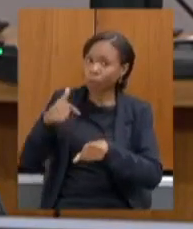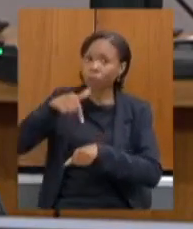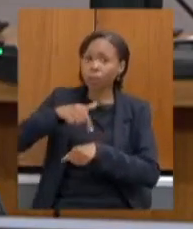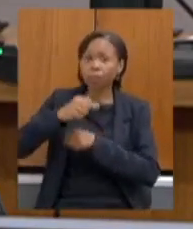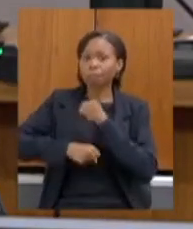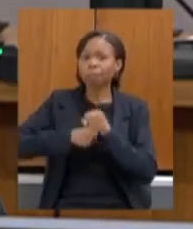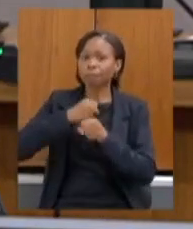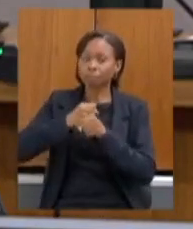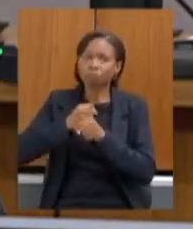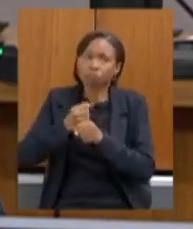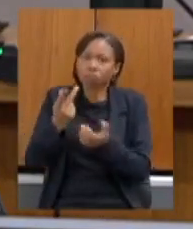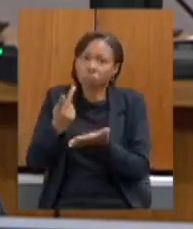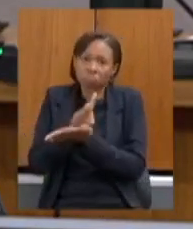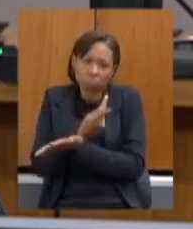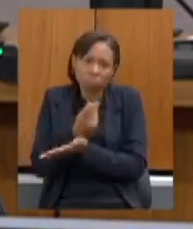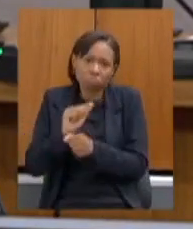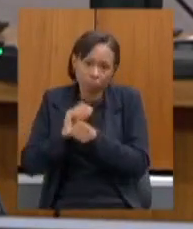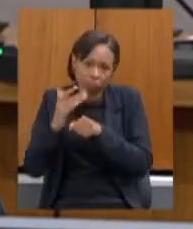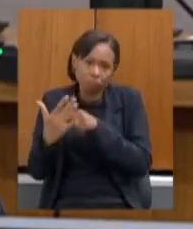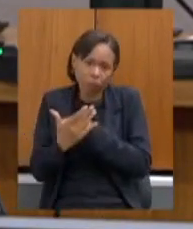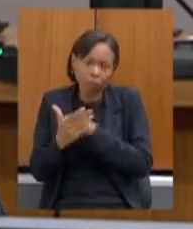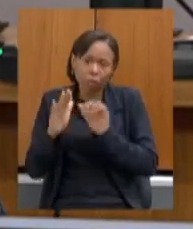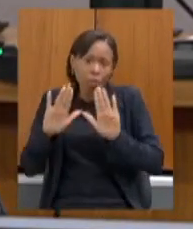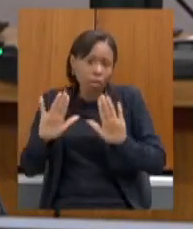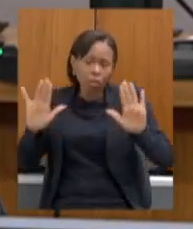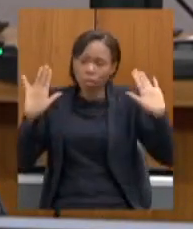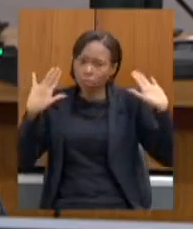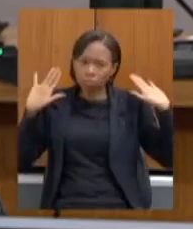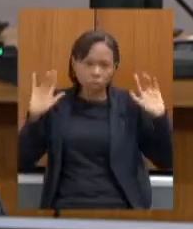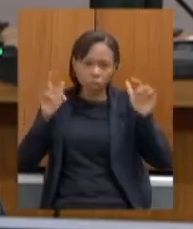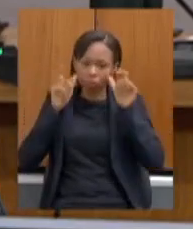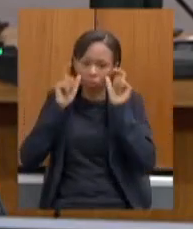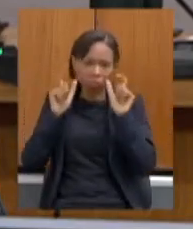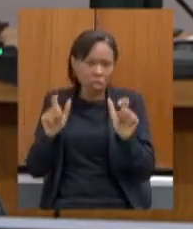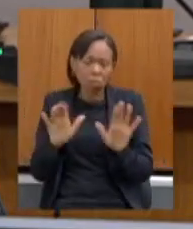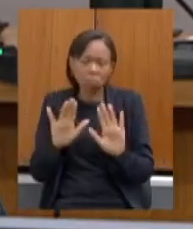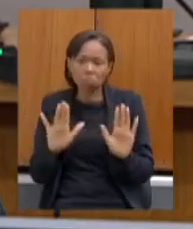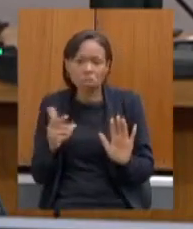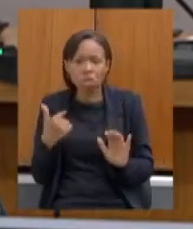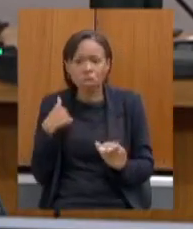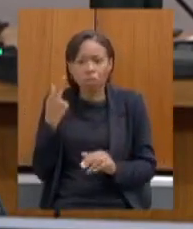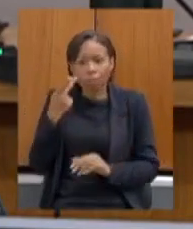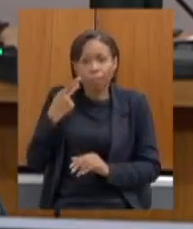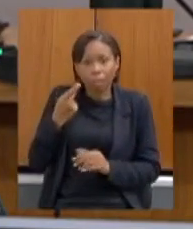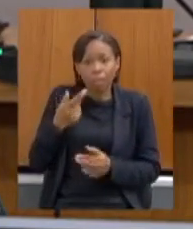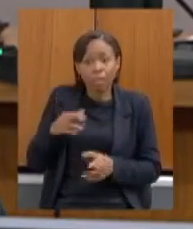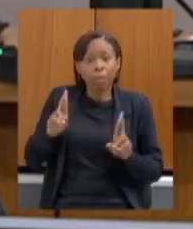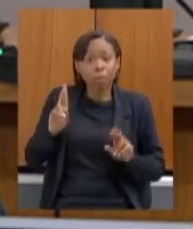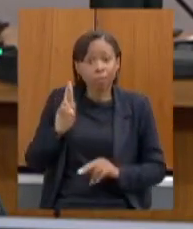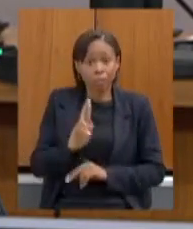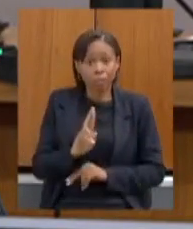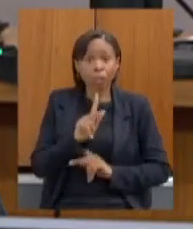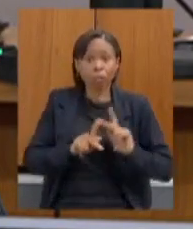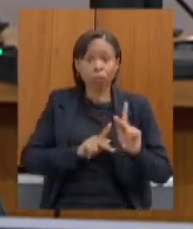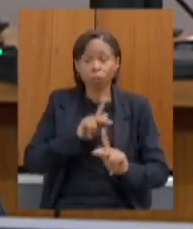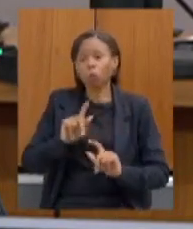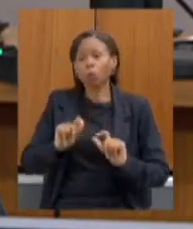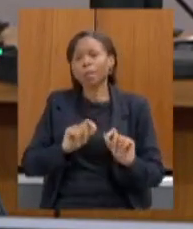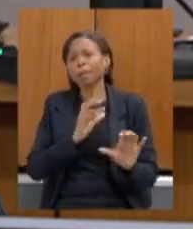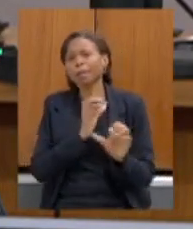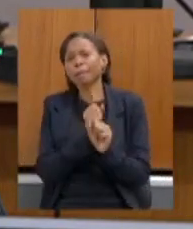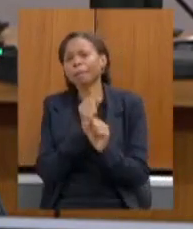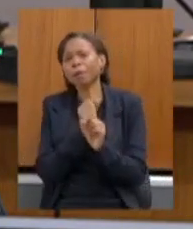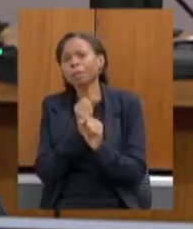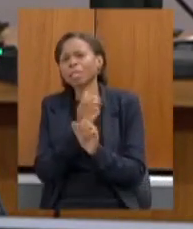vivendo uma pandemia. Não me interessa, como Parlamento e representação popular, é um balanço de que governos